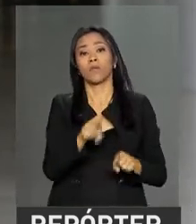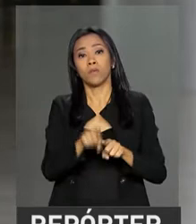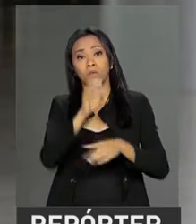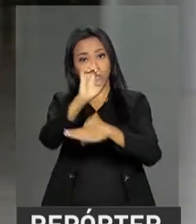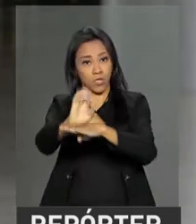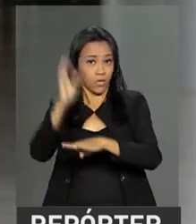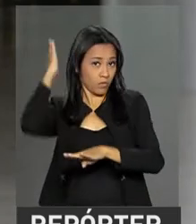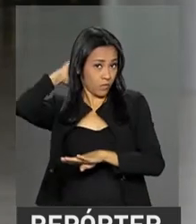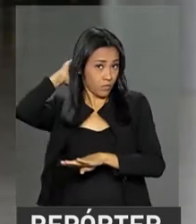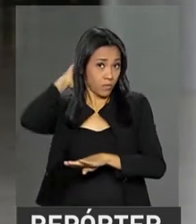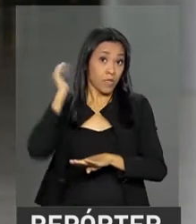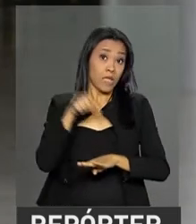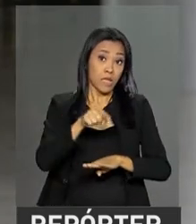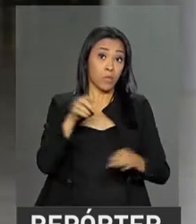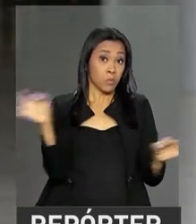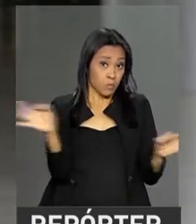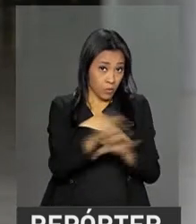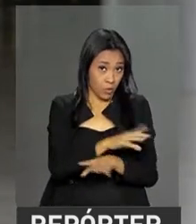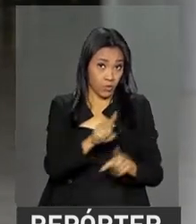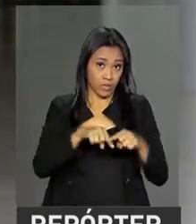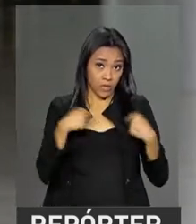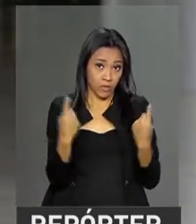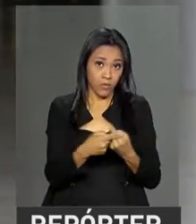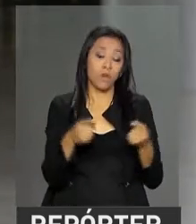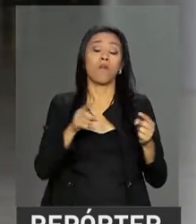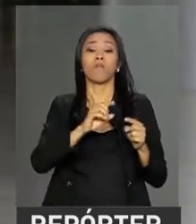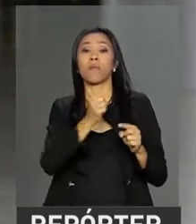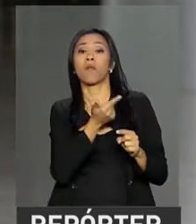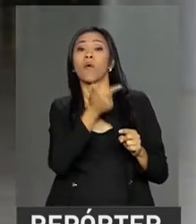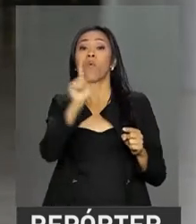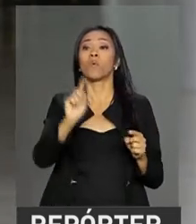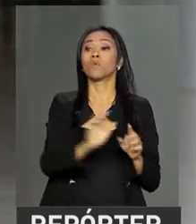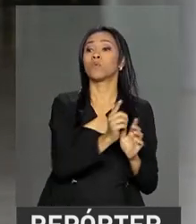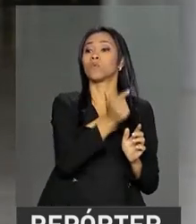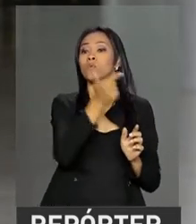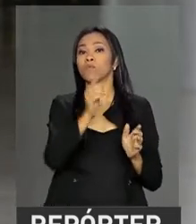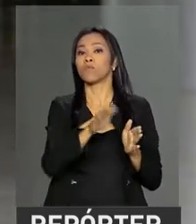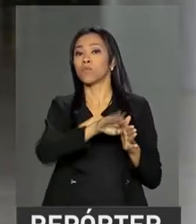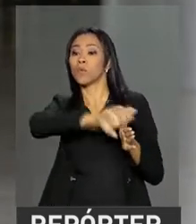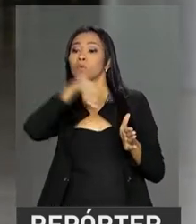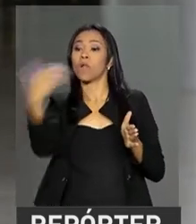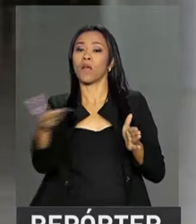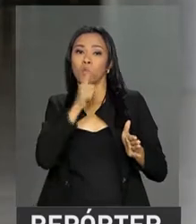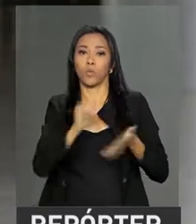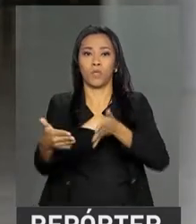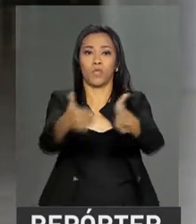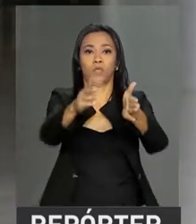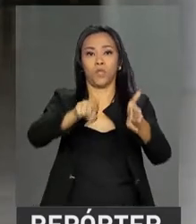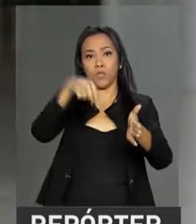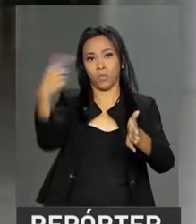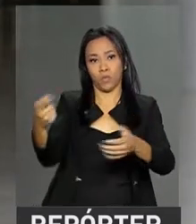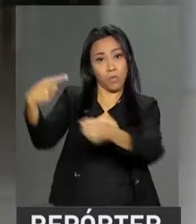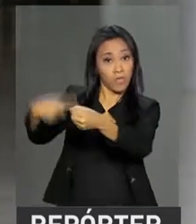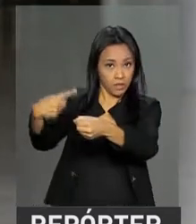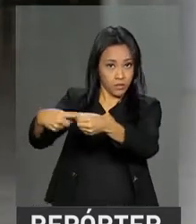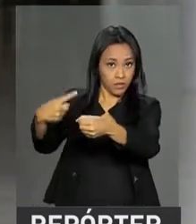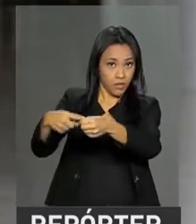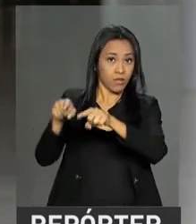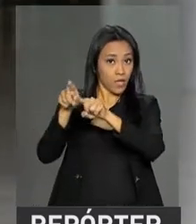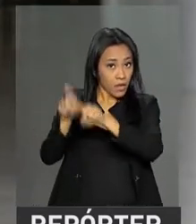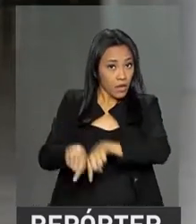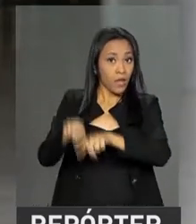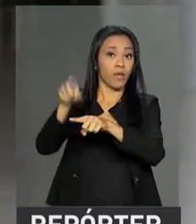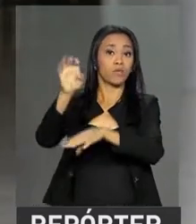depois de participar dessa cerimônia em xambioá ele segue para o outro lado do rio pro município de são geraldo do araguaia já do lado do